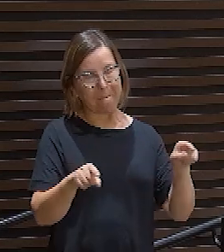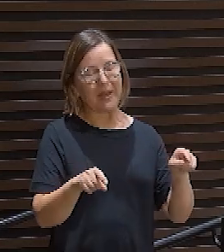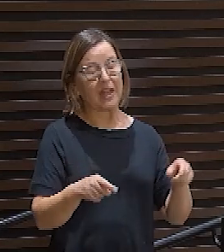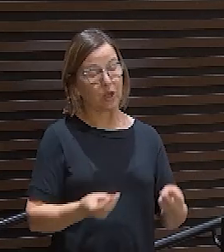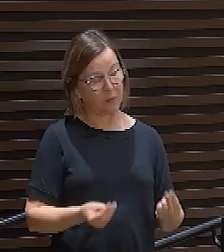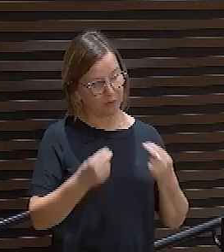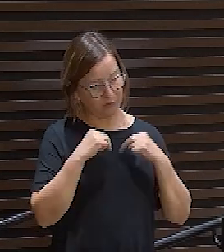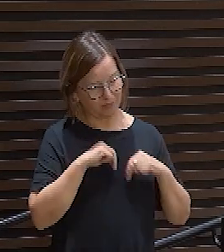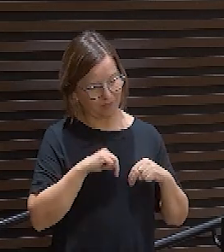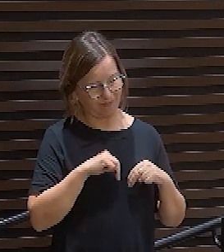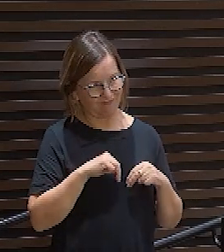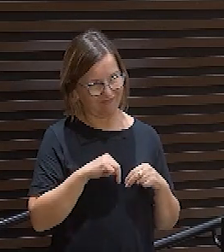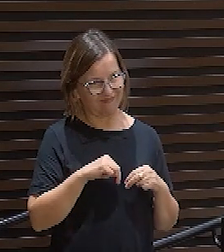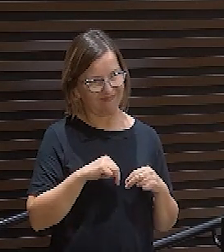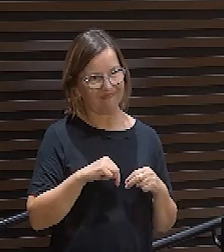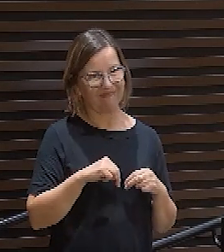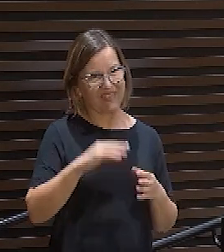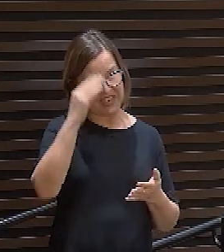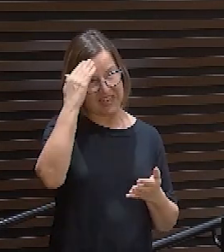considerando cada um os outros